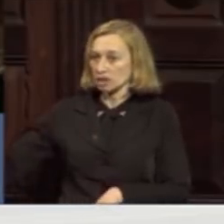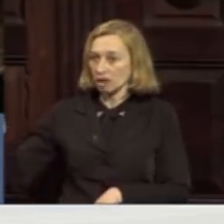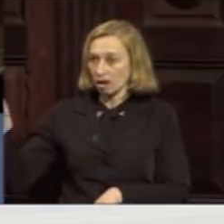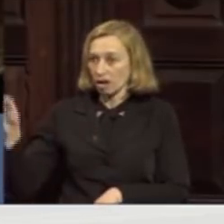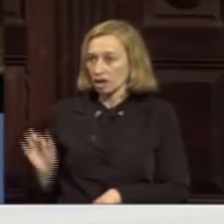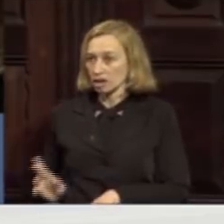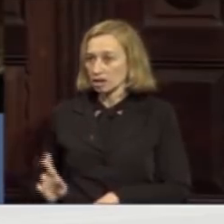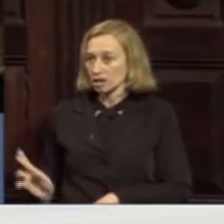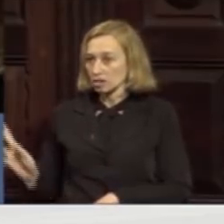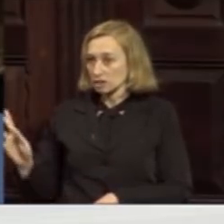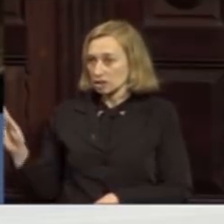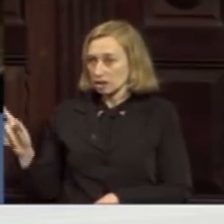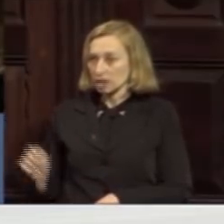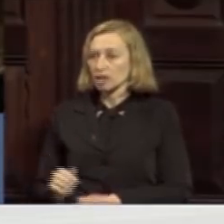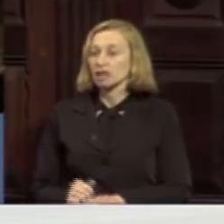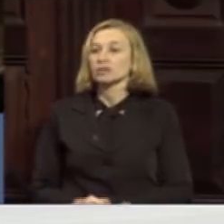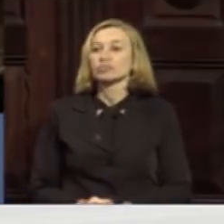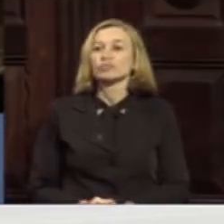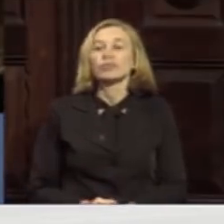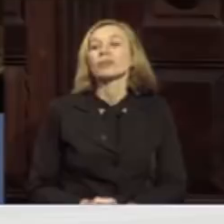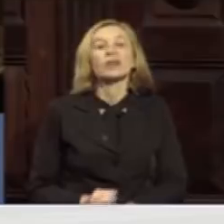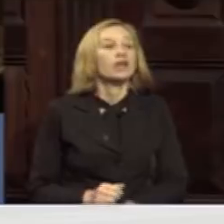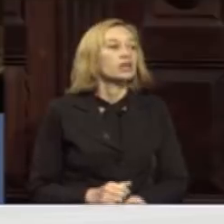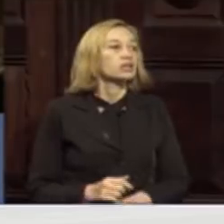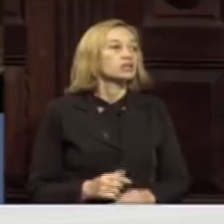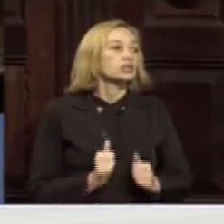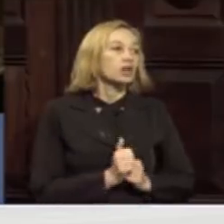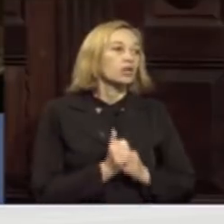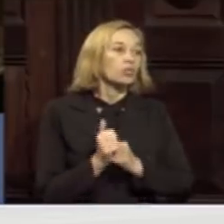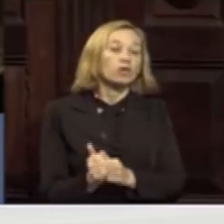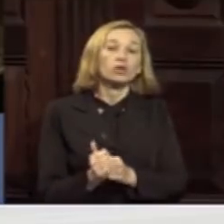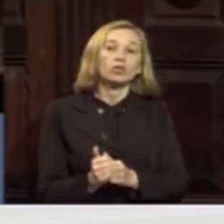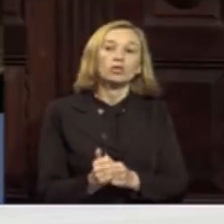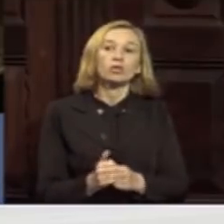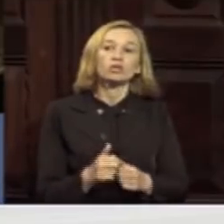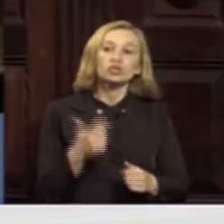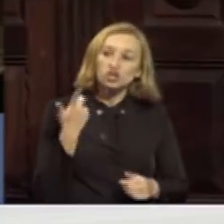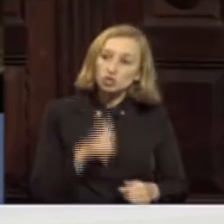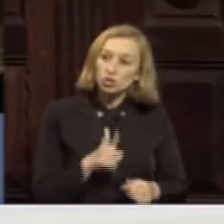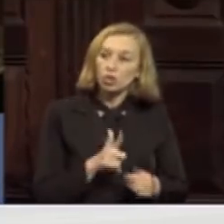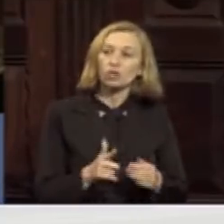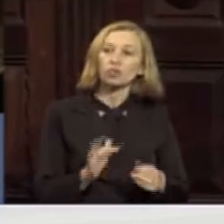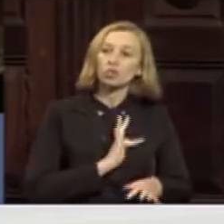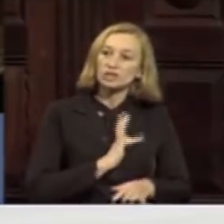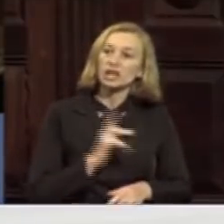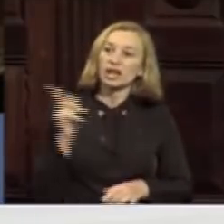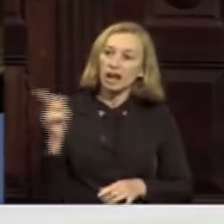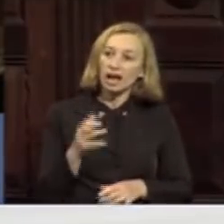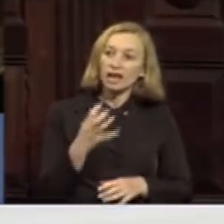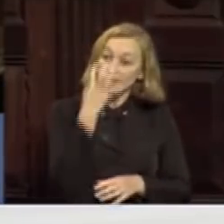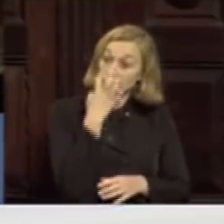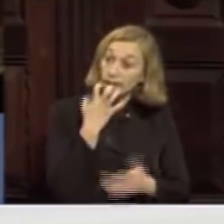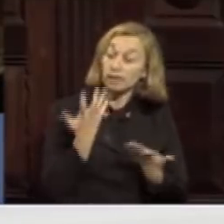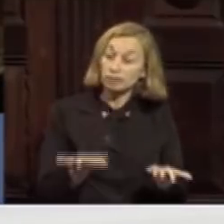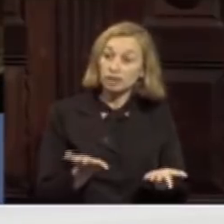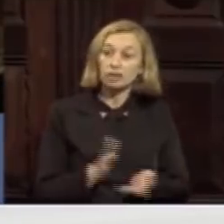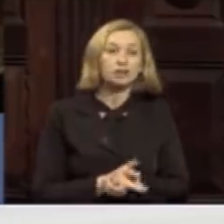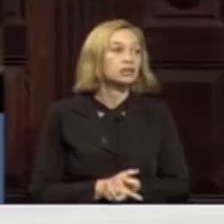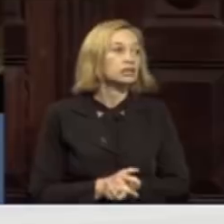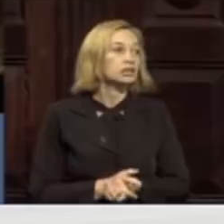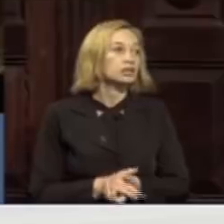Excelência certamente acompanhou, mais uma operação, mais uma situação gravíssima, um distúrbio gravíssimo. Aliás,